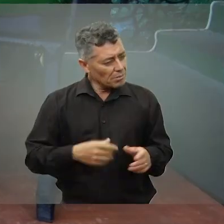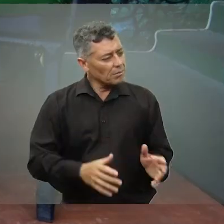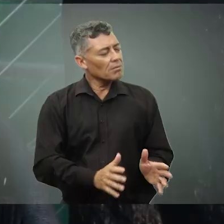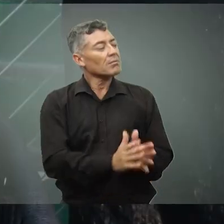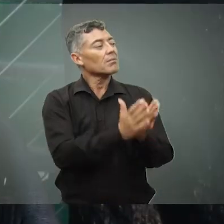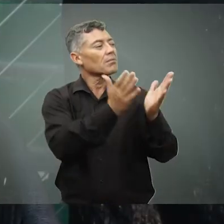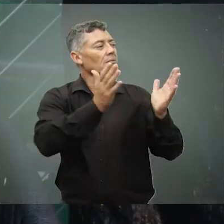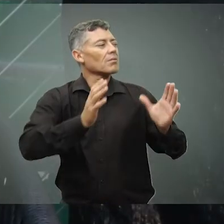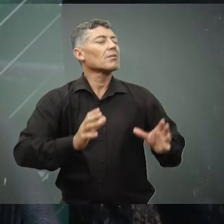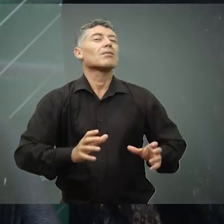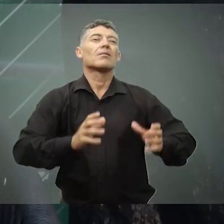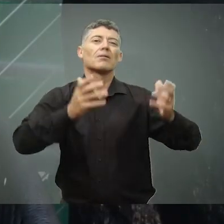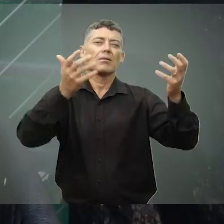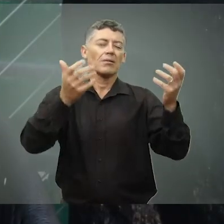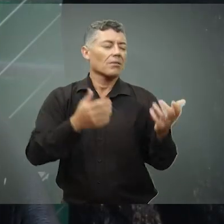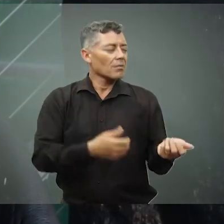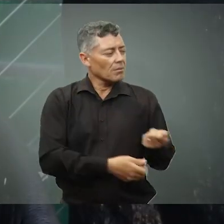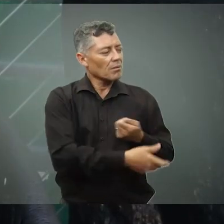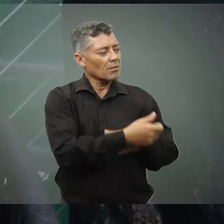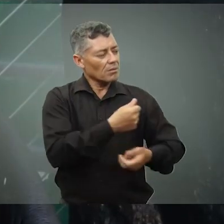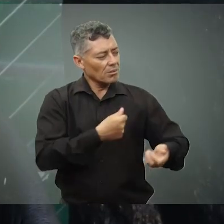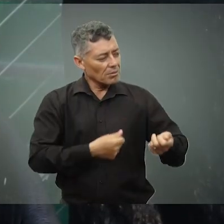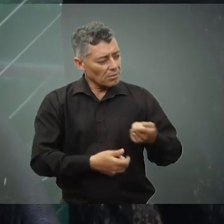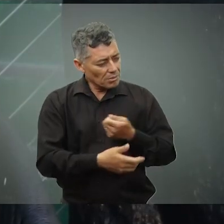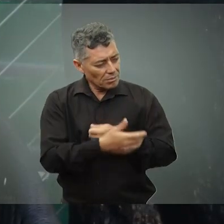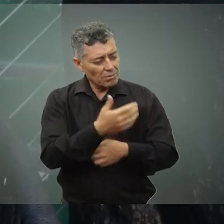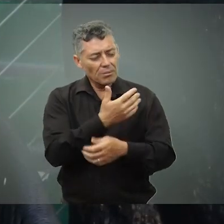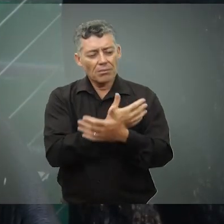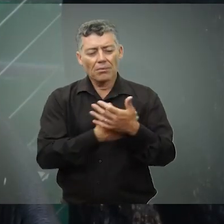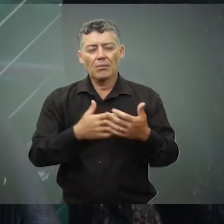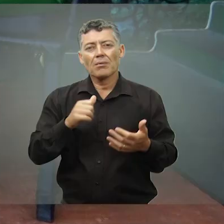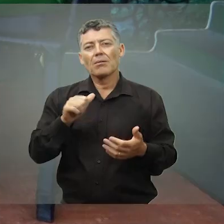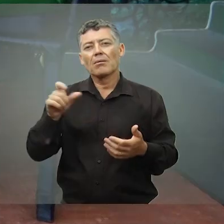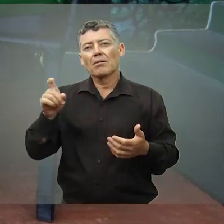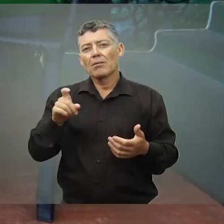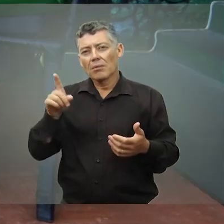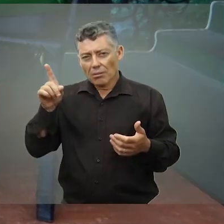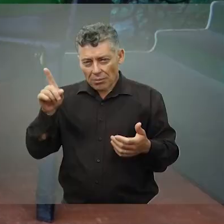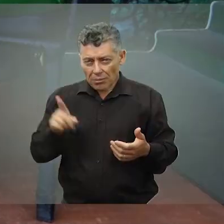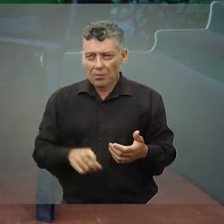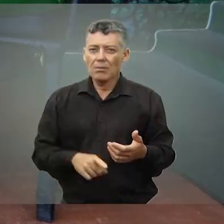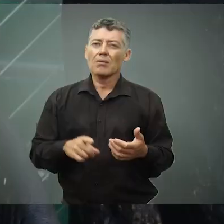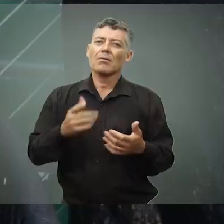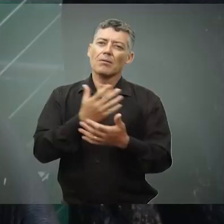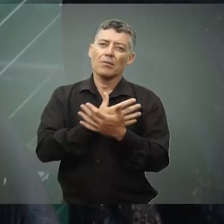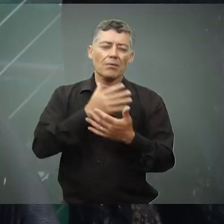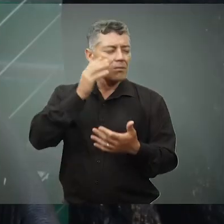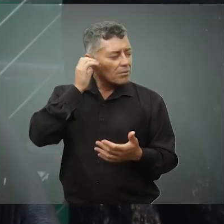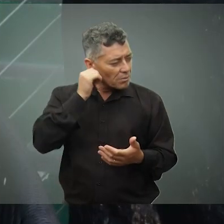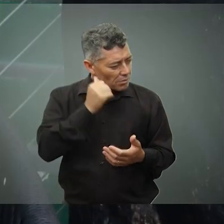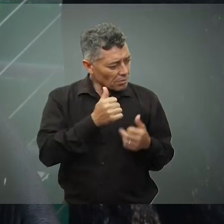né, para resgatar tudo isso, a música, o axé, ouvir vocês tocarem, cantarem, muito